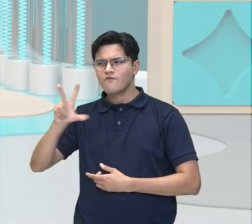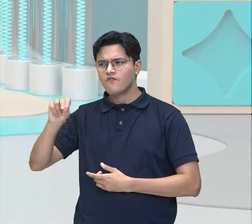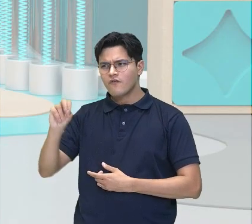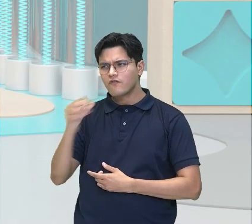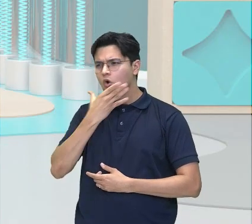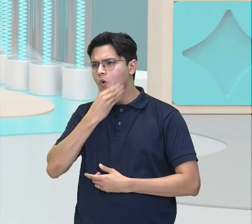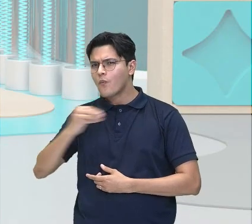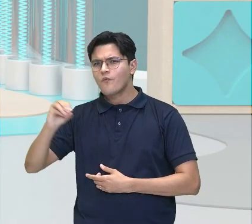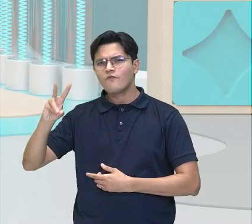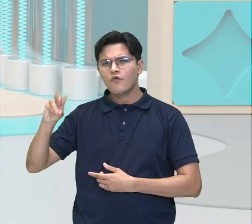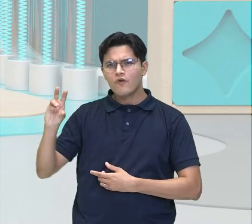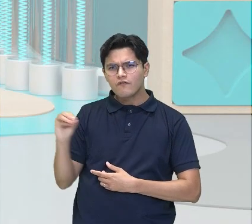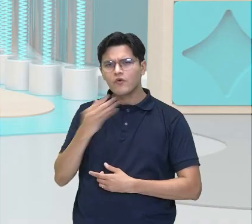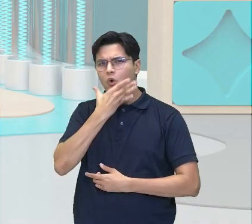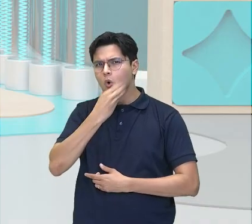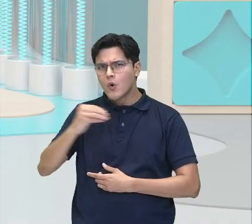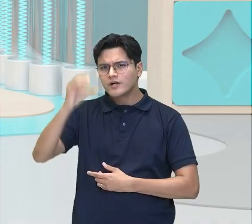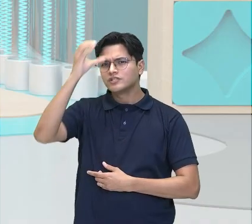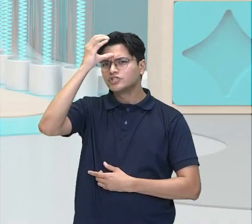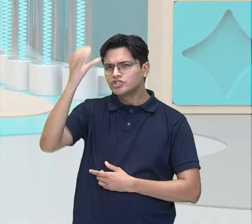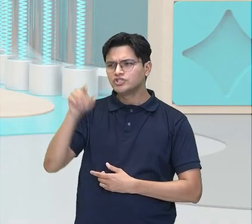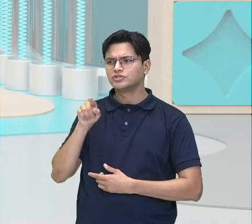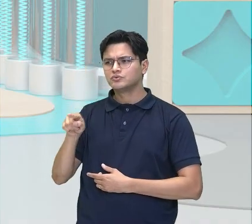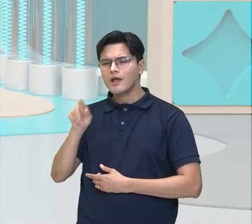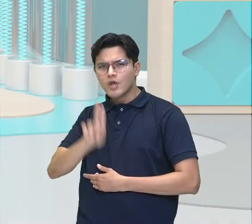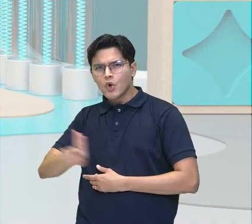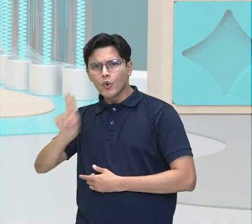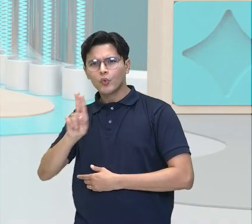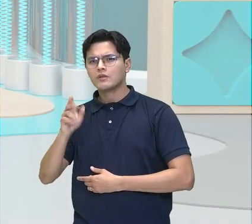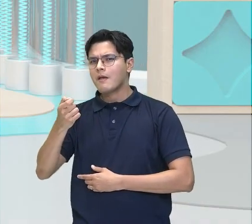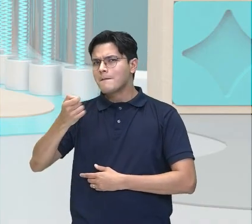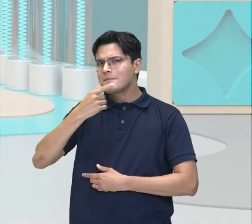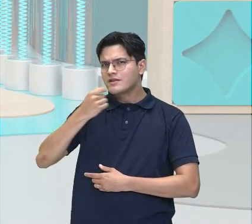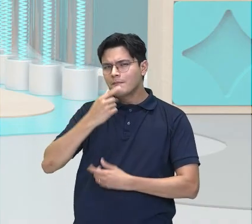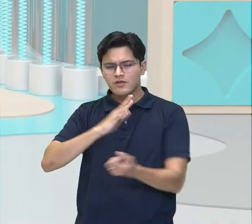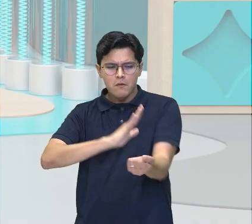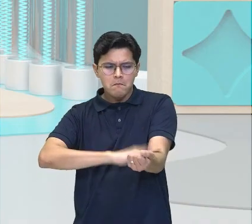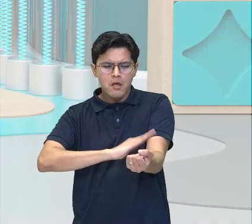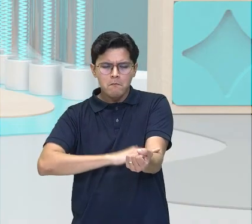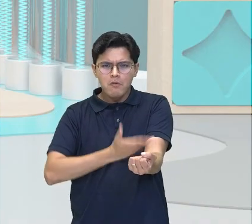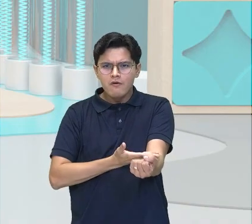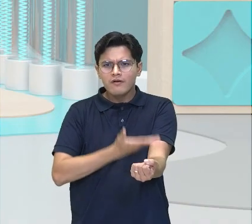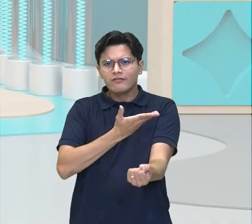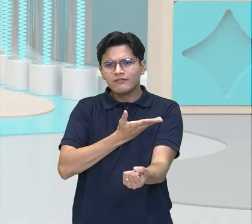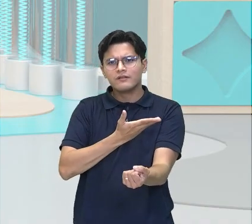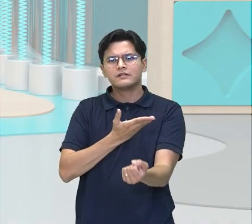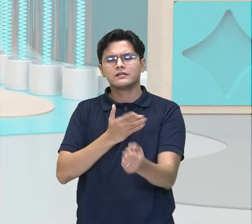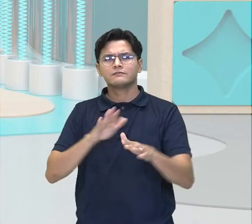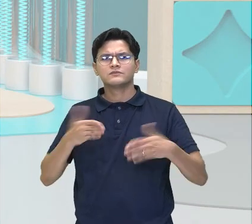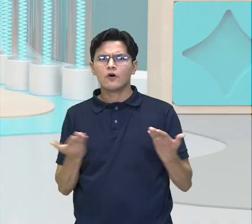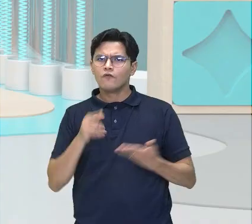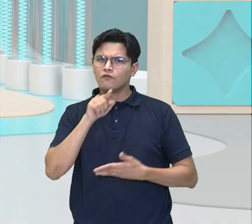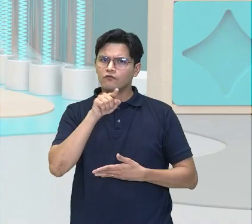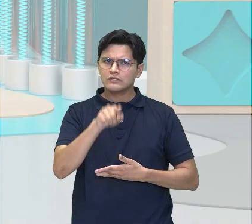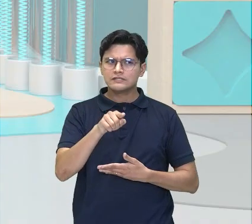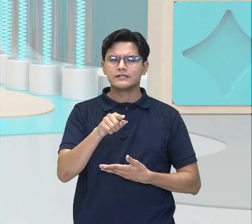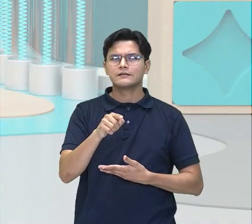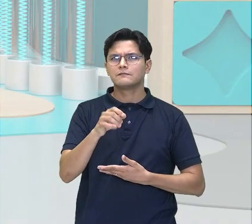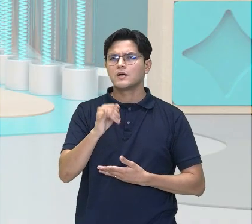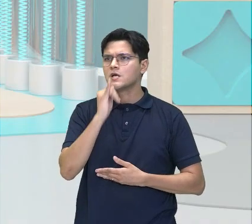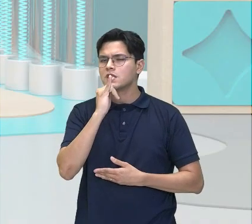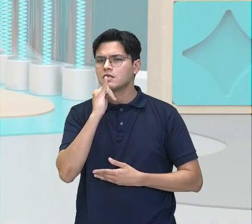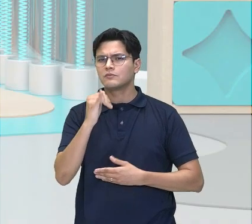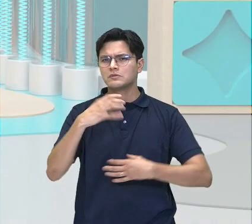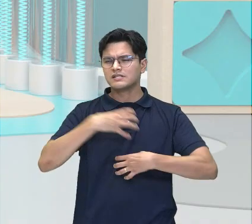idoso usa aquele medicamento para pressão arterial, que quando eu senti uma dor de cabeça, eu senti um desnível ali da minha pressão, vou largar